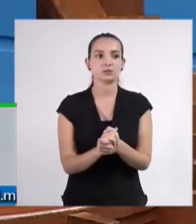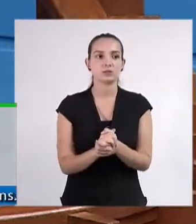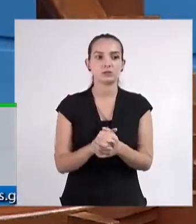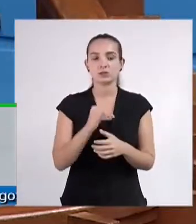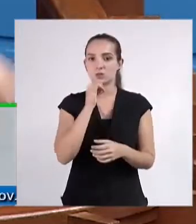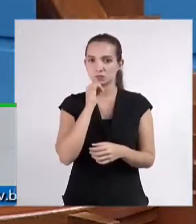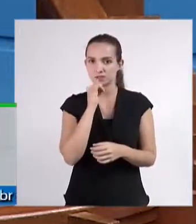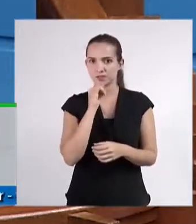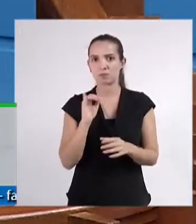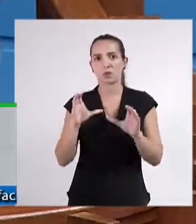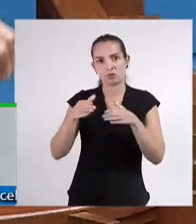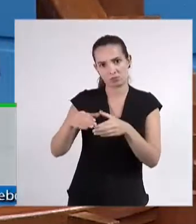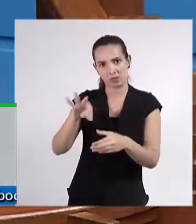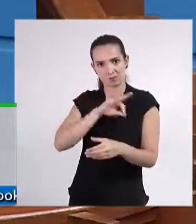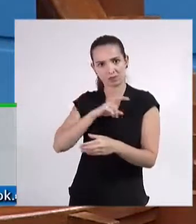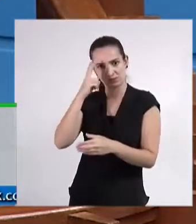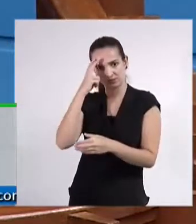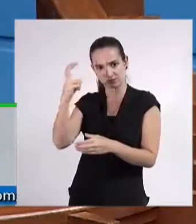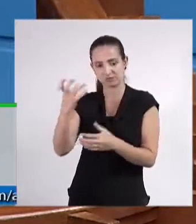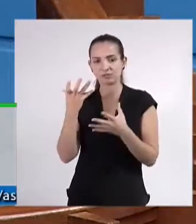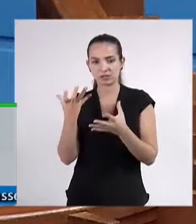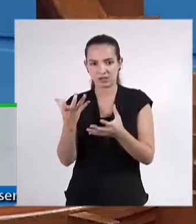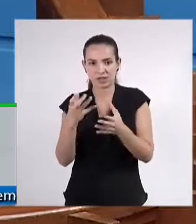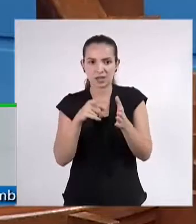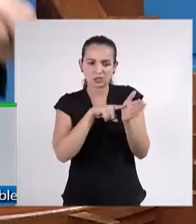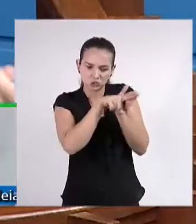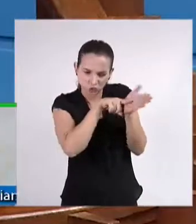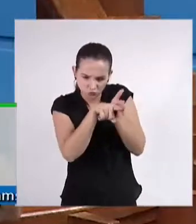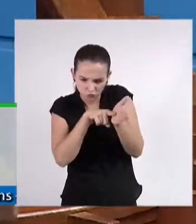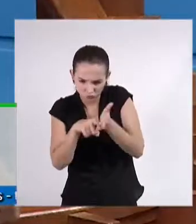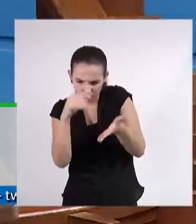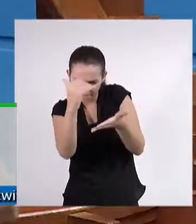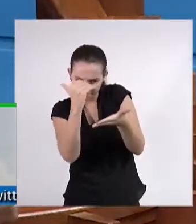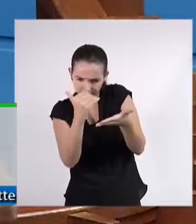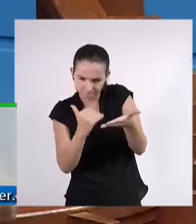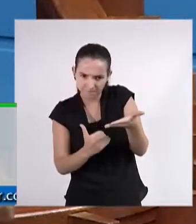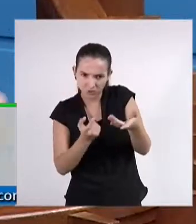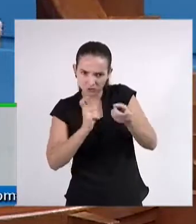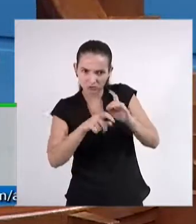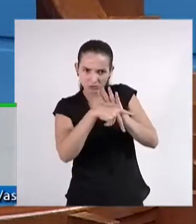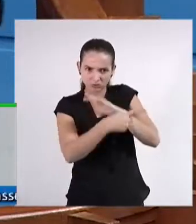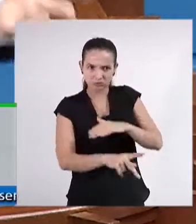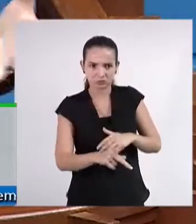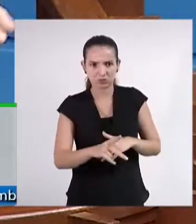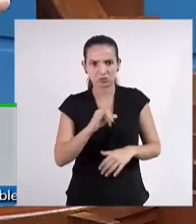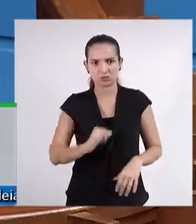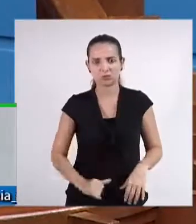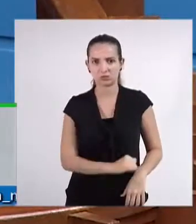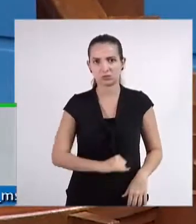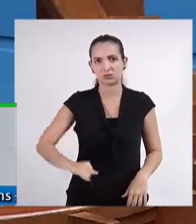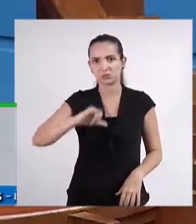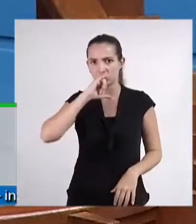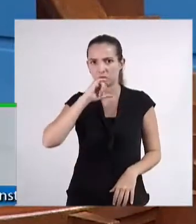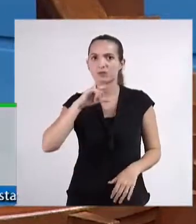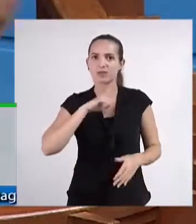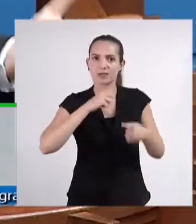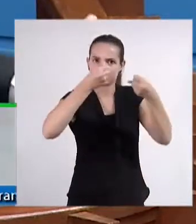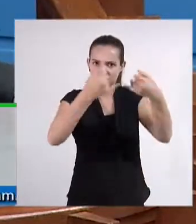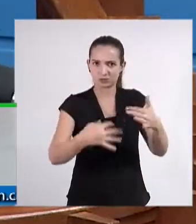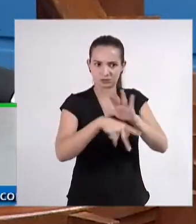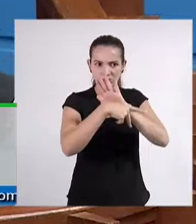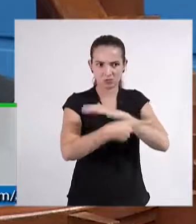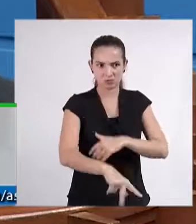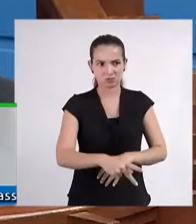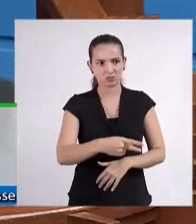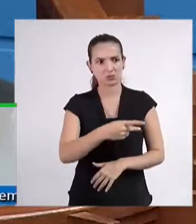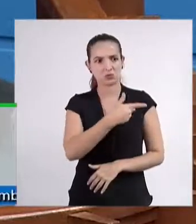a ABIN está discutindo a pauta dos bispos. Está na nota do governo federal, eu tenho ali, posso